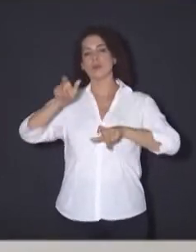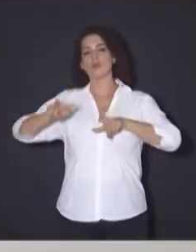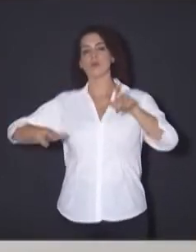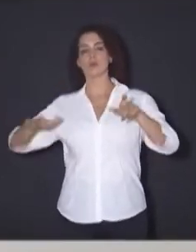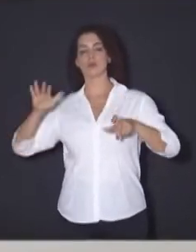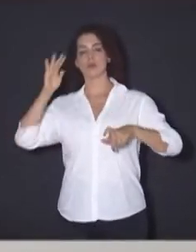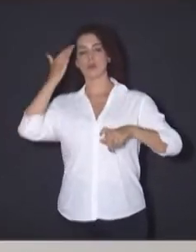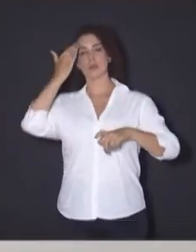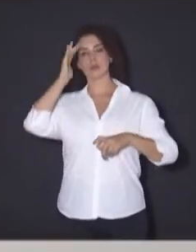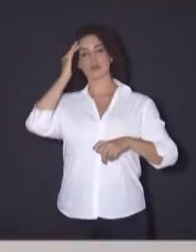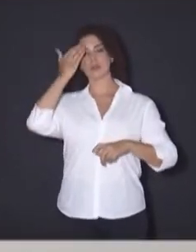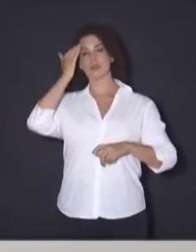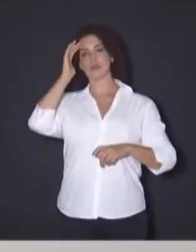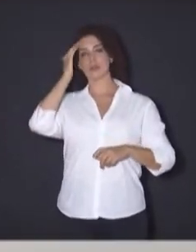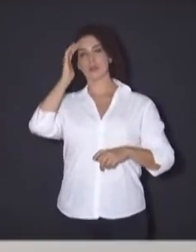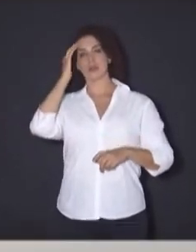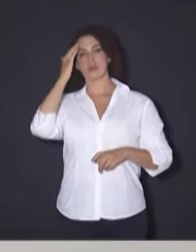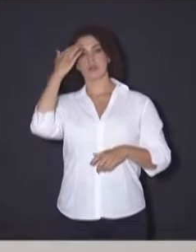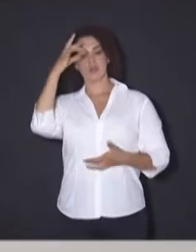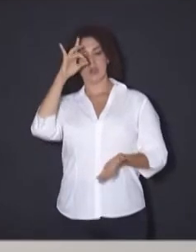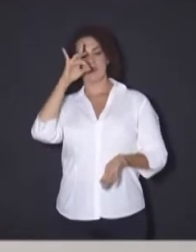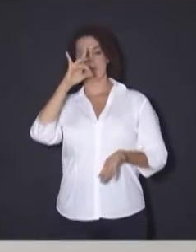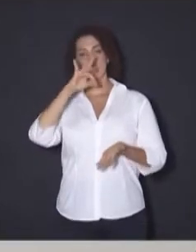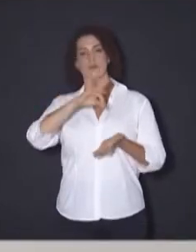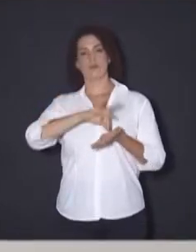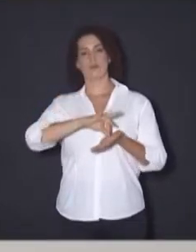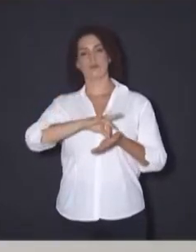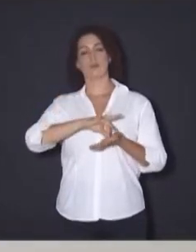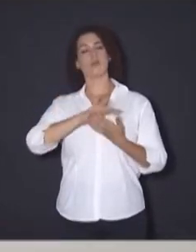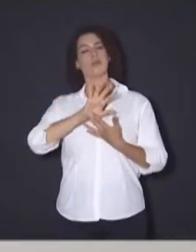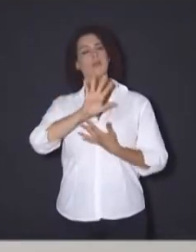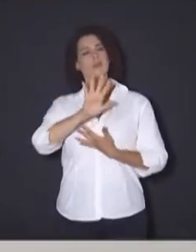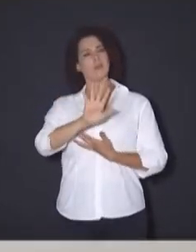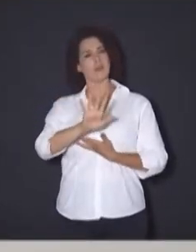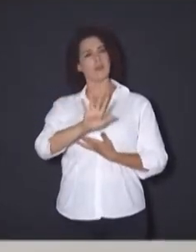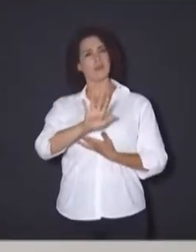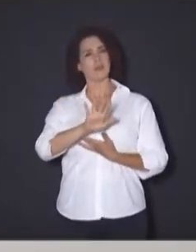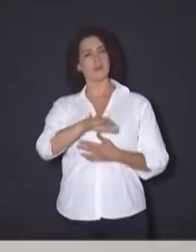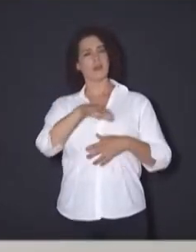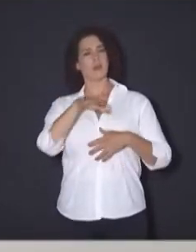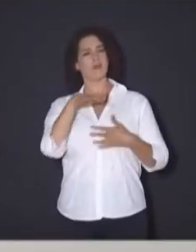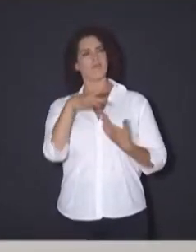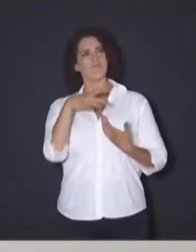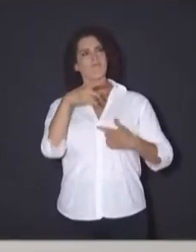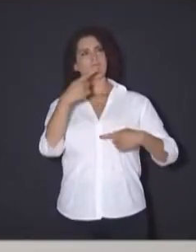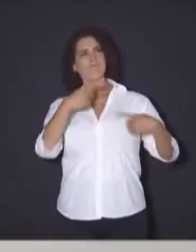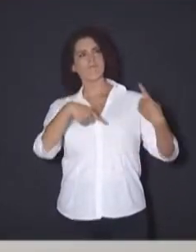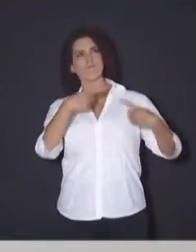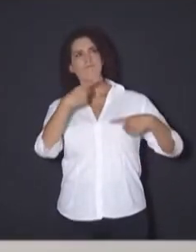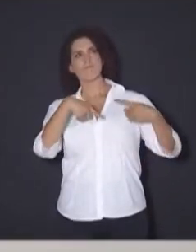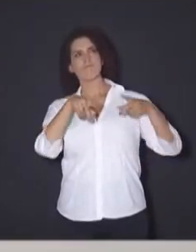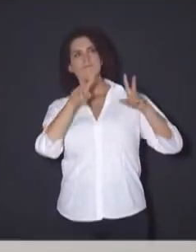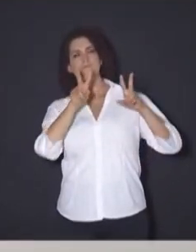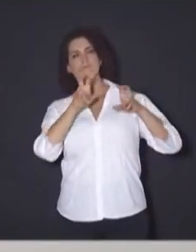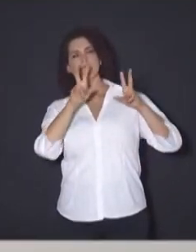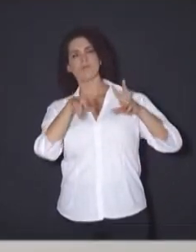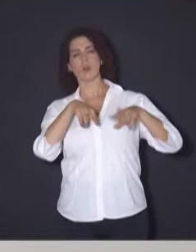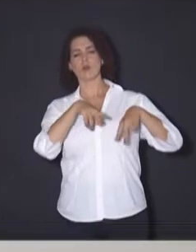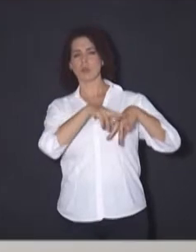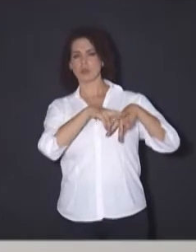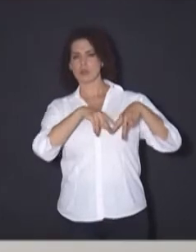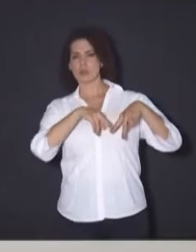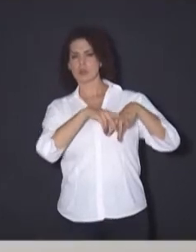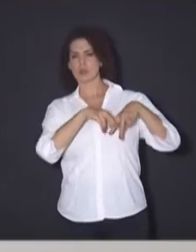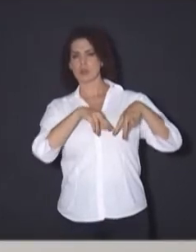a realidade será que trabalhar a questão de gênero hoje